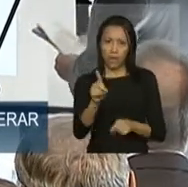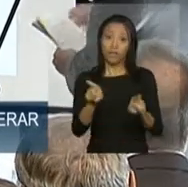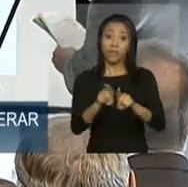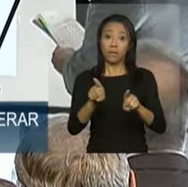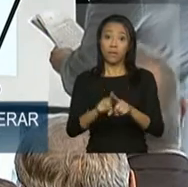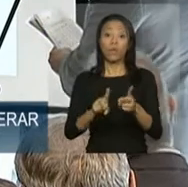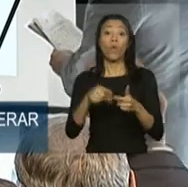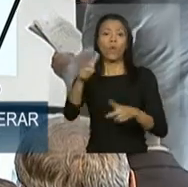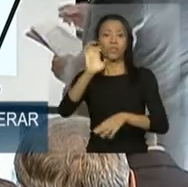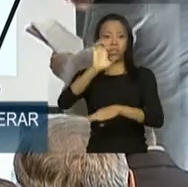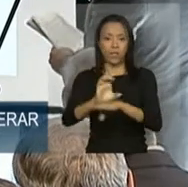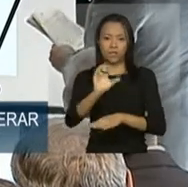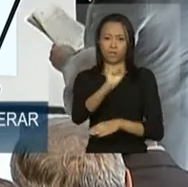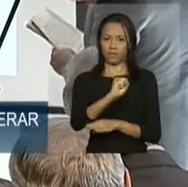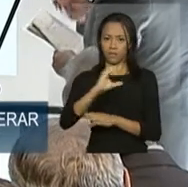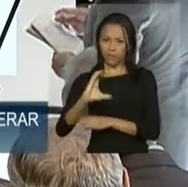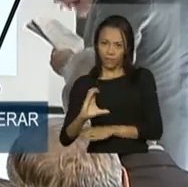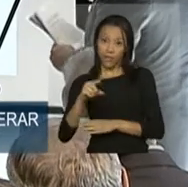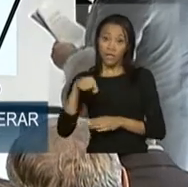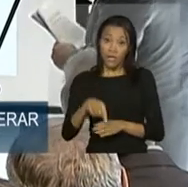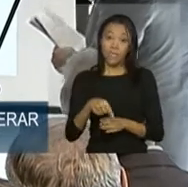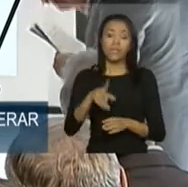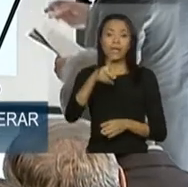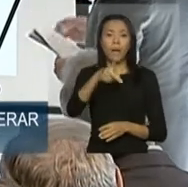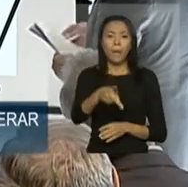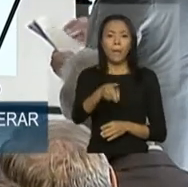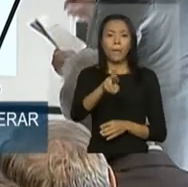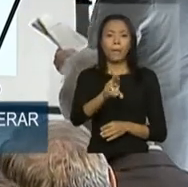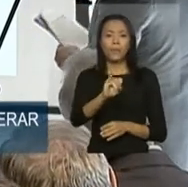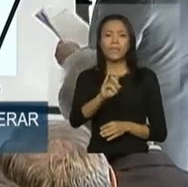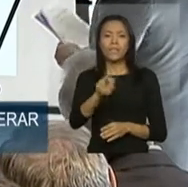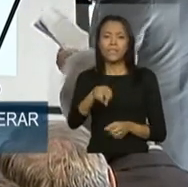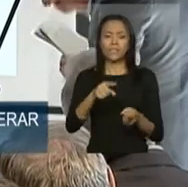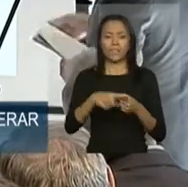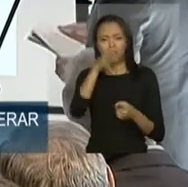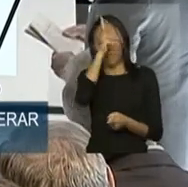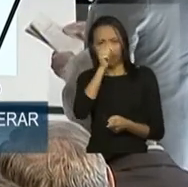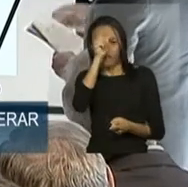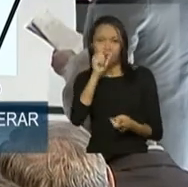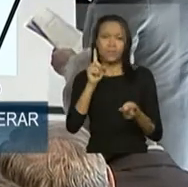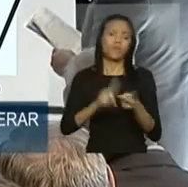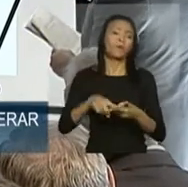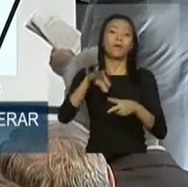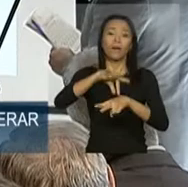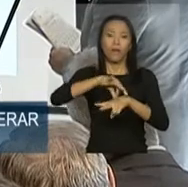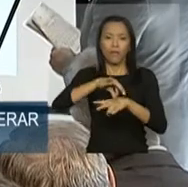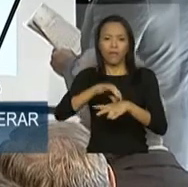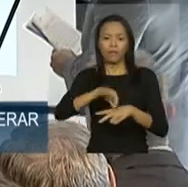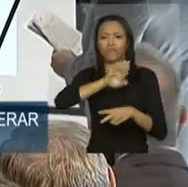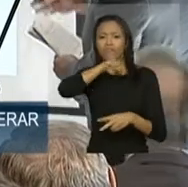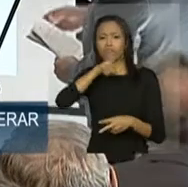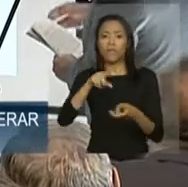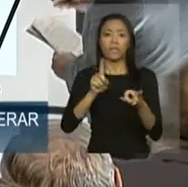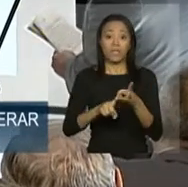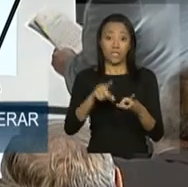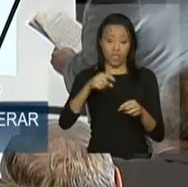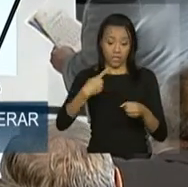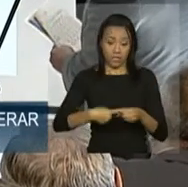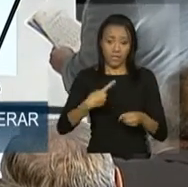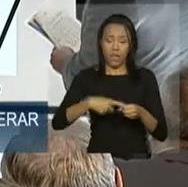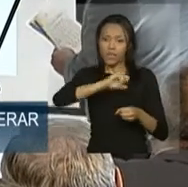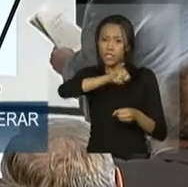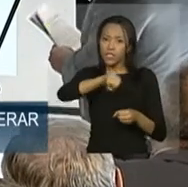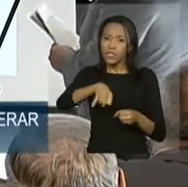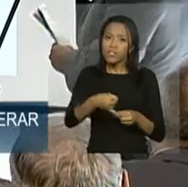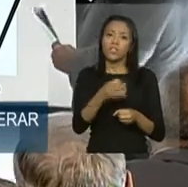Catarina, para escoamento dessa proteína que são frangos, é carne suína, saindo de Chapecó, chegando